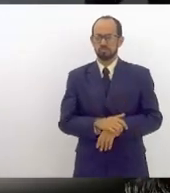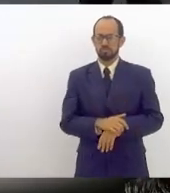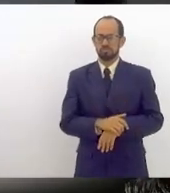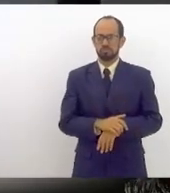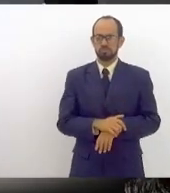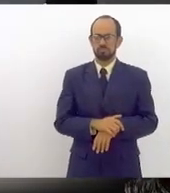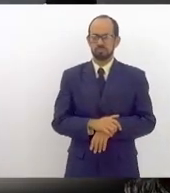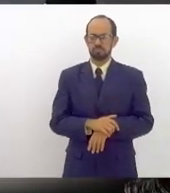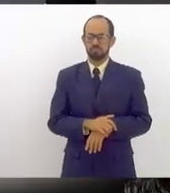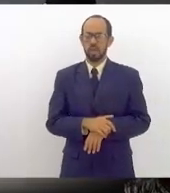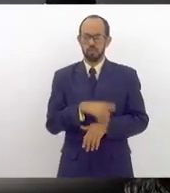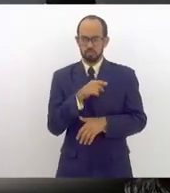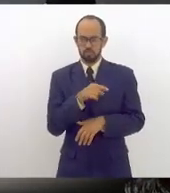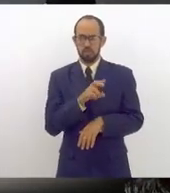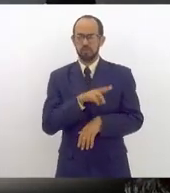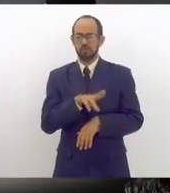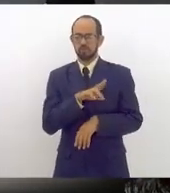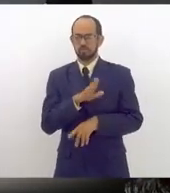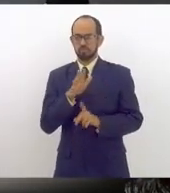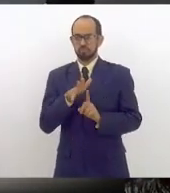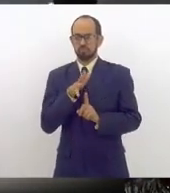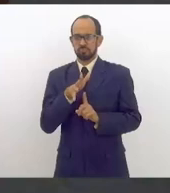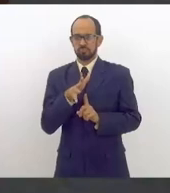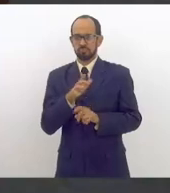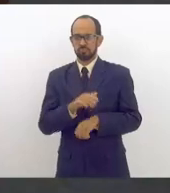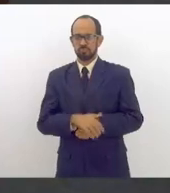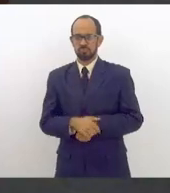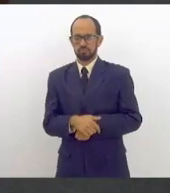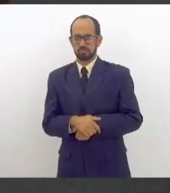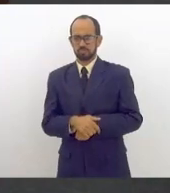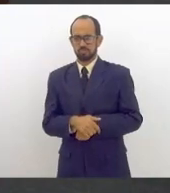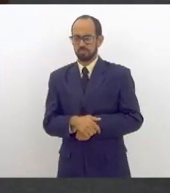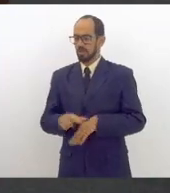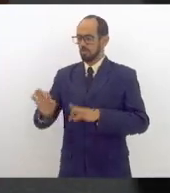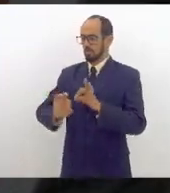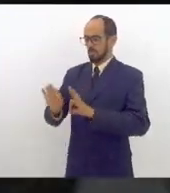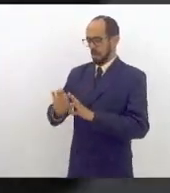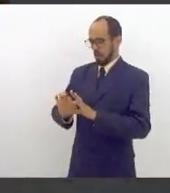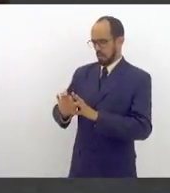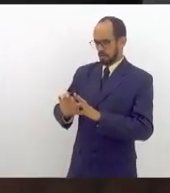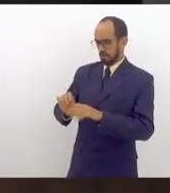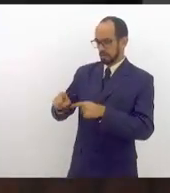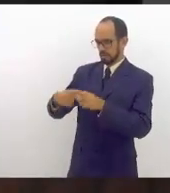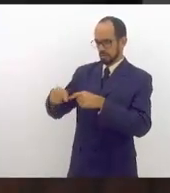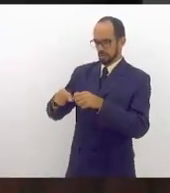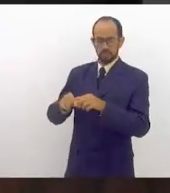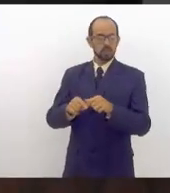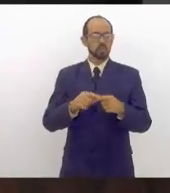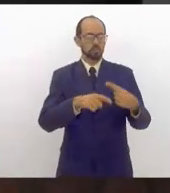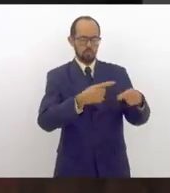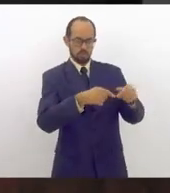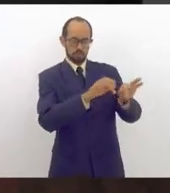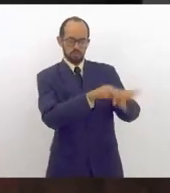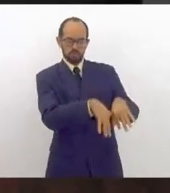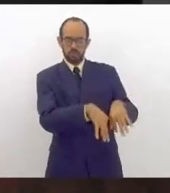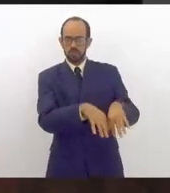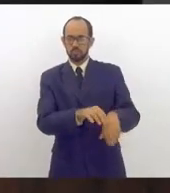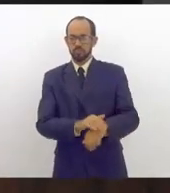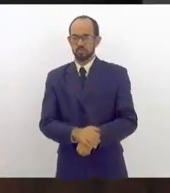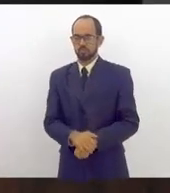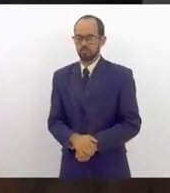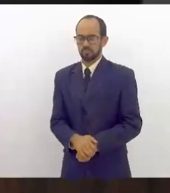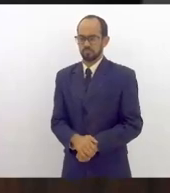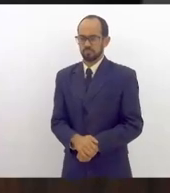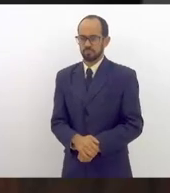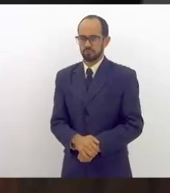Não, Vossa Excelência vai usar da palavra. Eu gostaria de solicitar um pela ordem antes da discussão, senhor presidente. Ao final. Uma questão de ordem, desculpe. Se